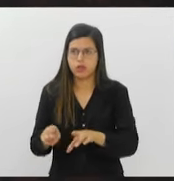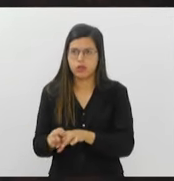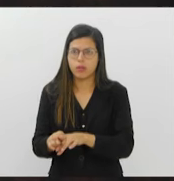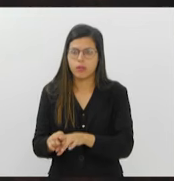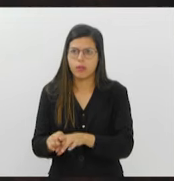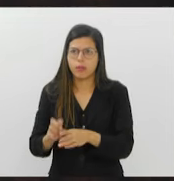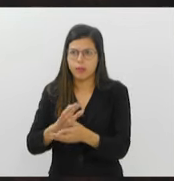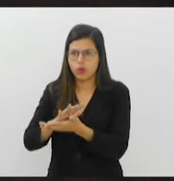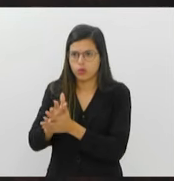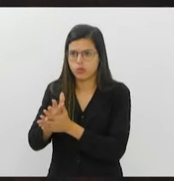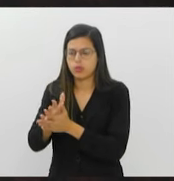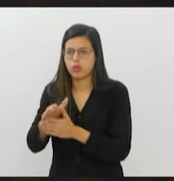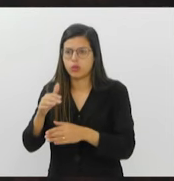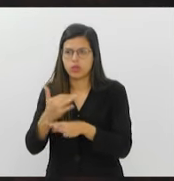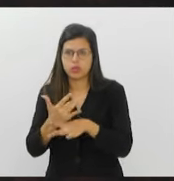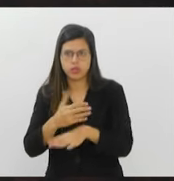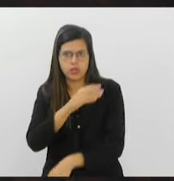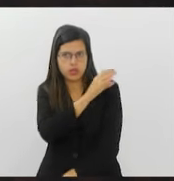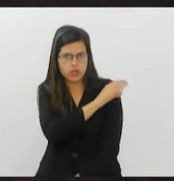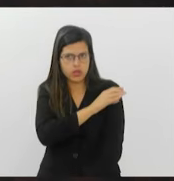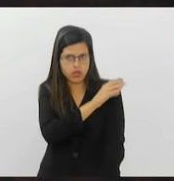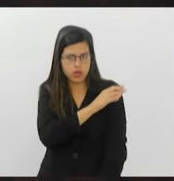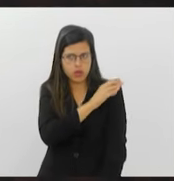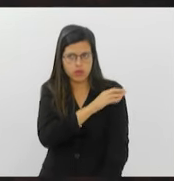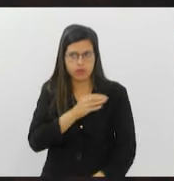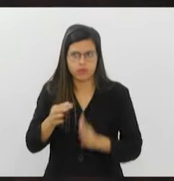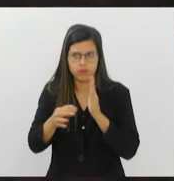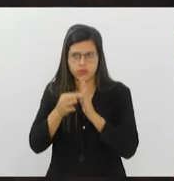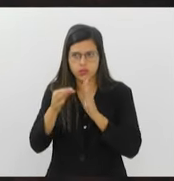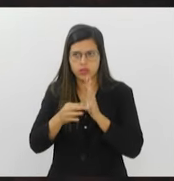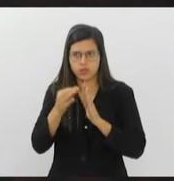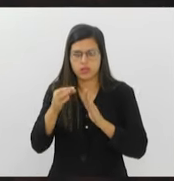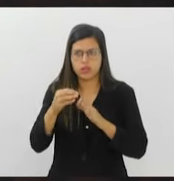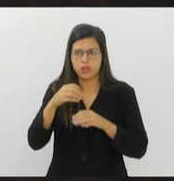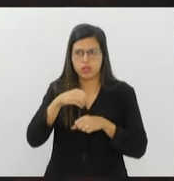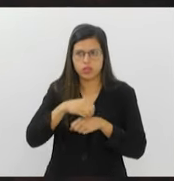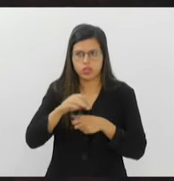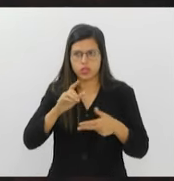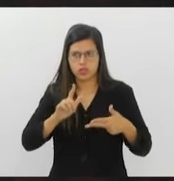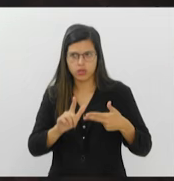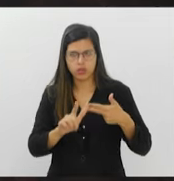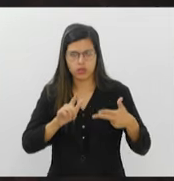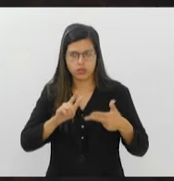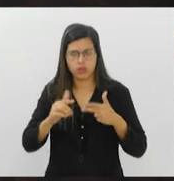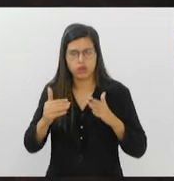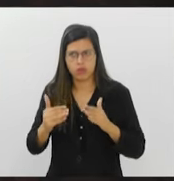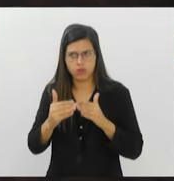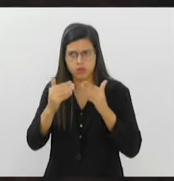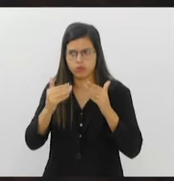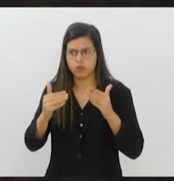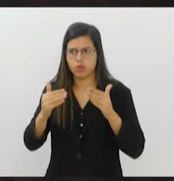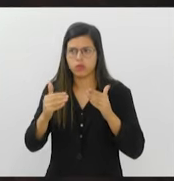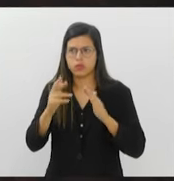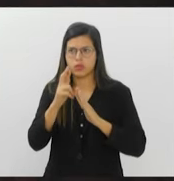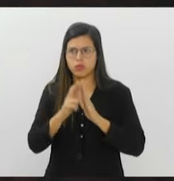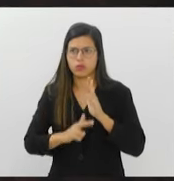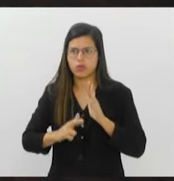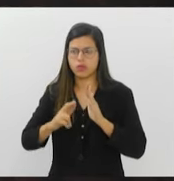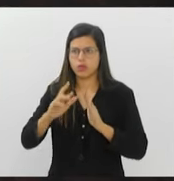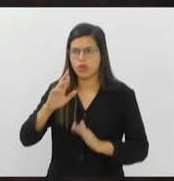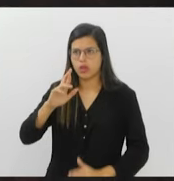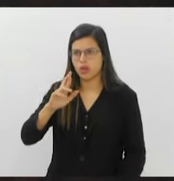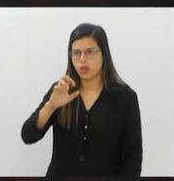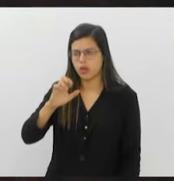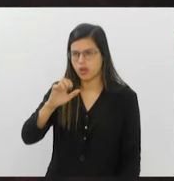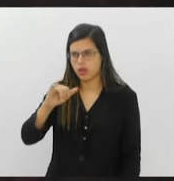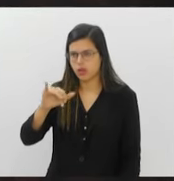município de Campos dos Goytacazes. Parecer da Comissão de Indicações Legislativas favorável, relatoria do deputado Rosenberg Reis.